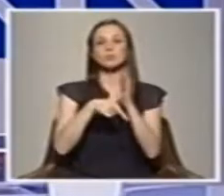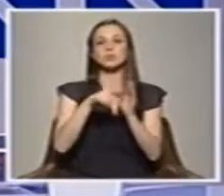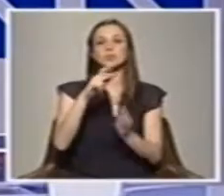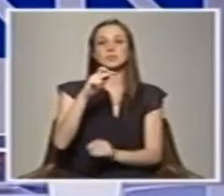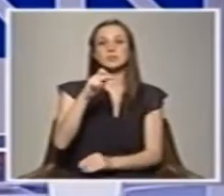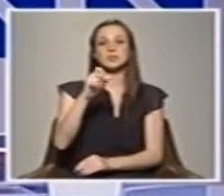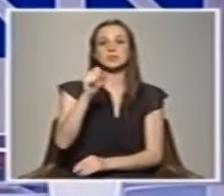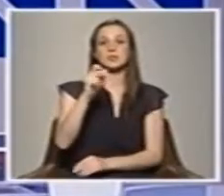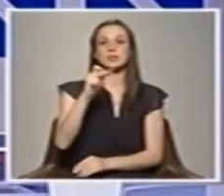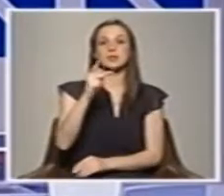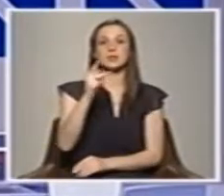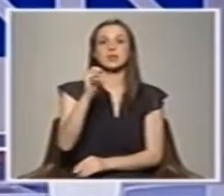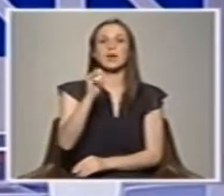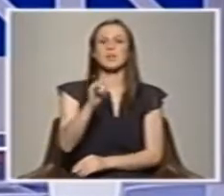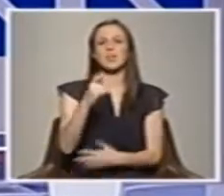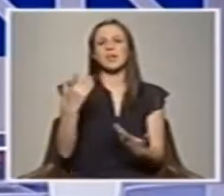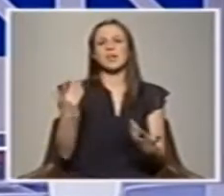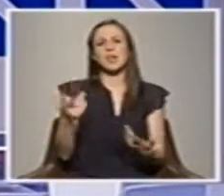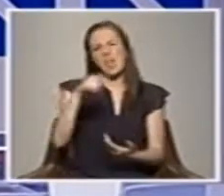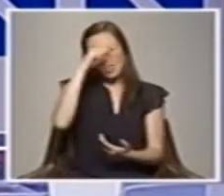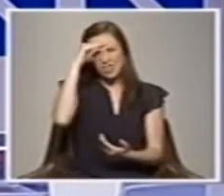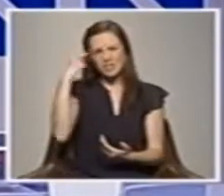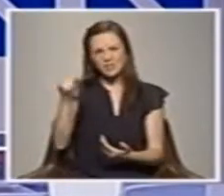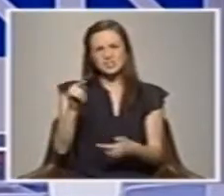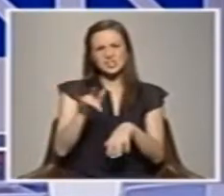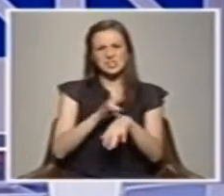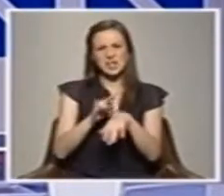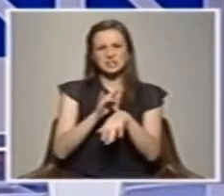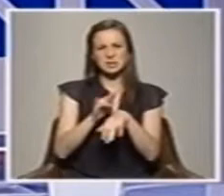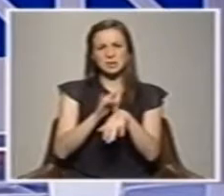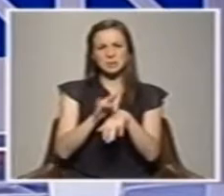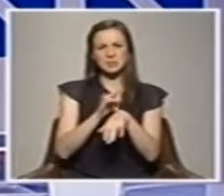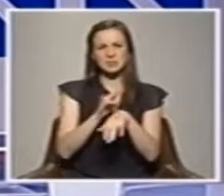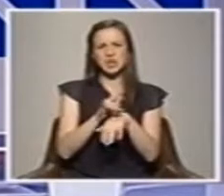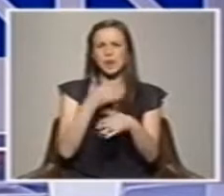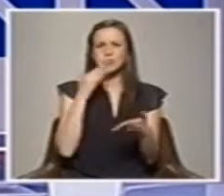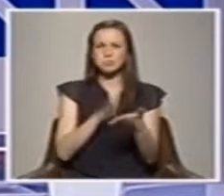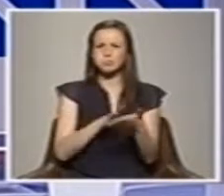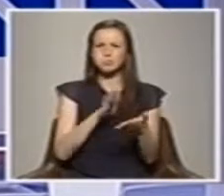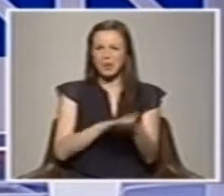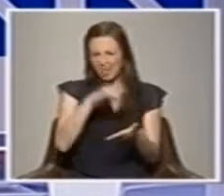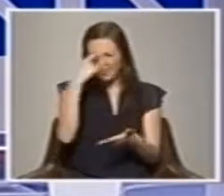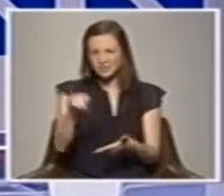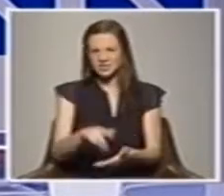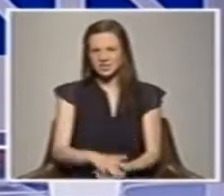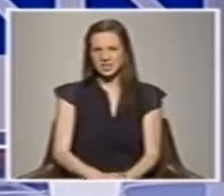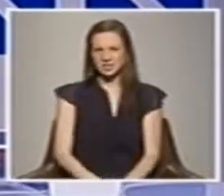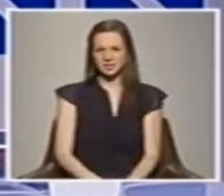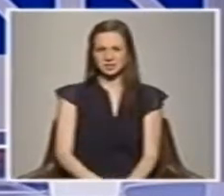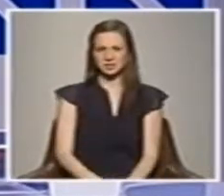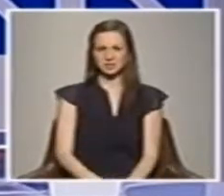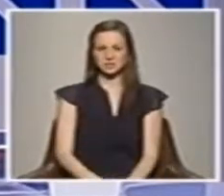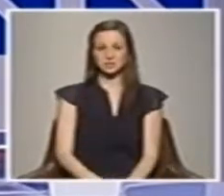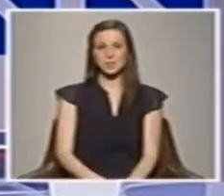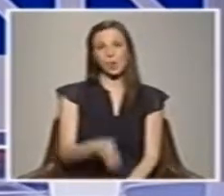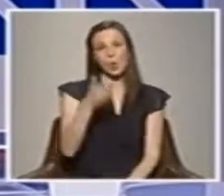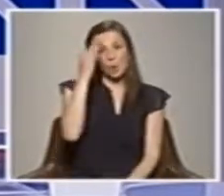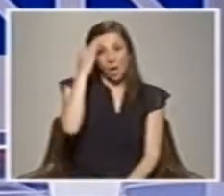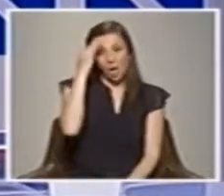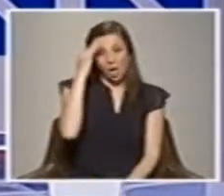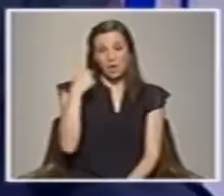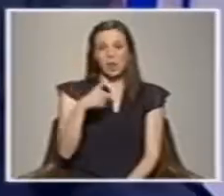Sousa Cardoso, é difícil conseguir sensibilizar os restaurantes para entrarem nesta cadeia? Eu acho que há aqui um